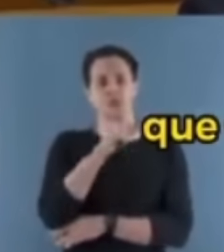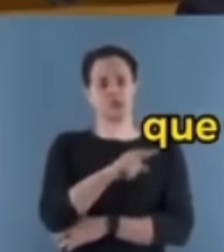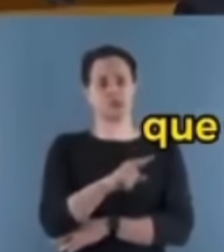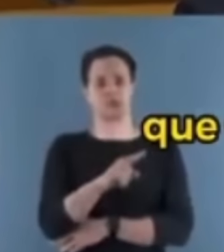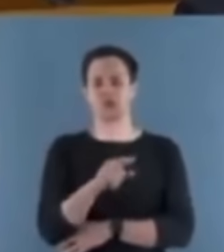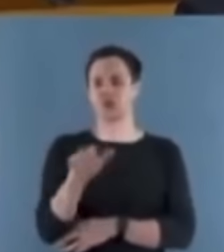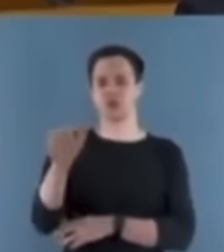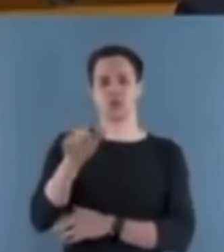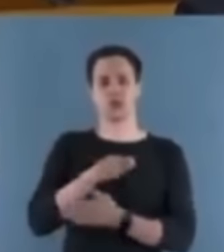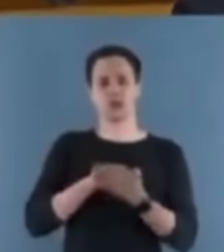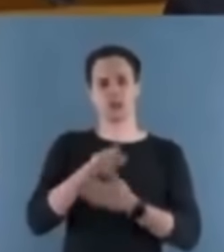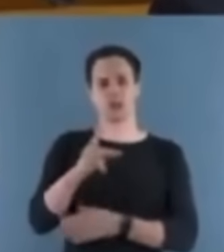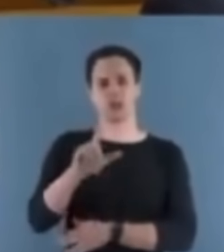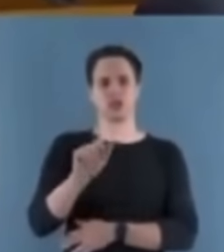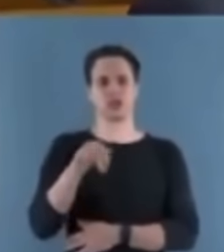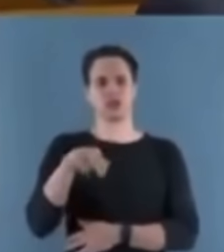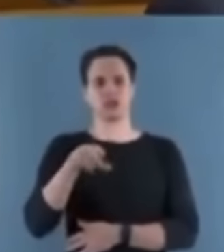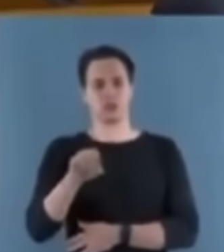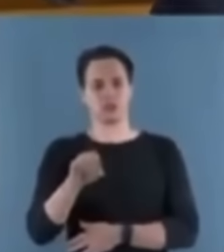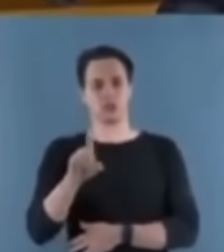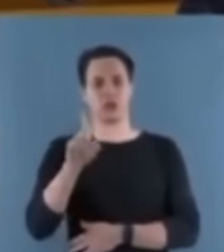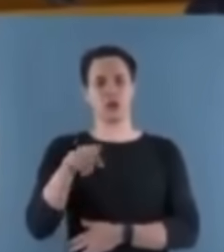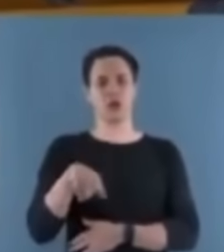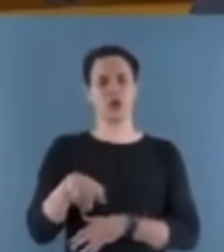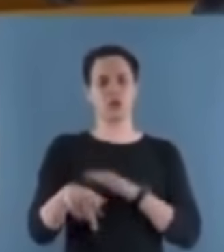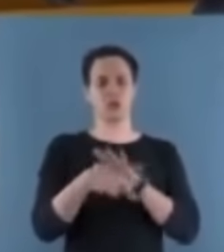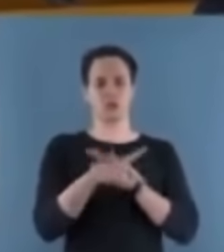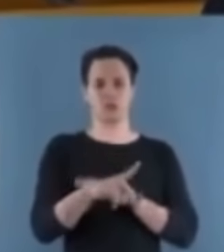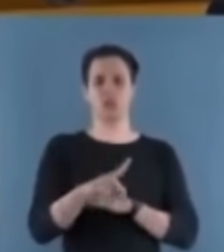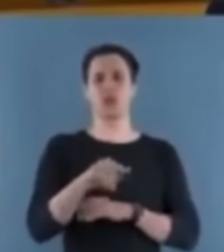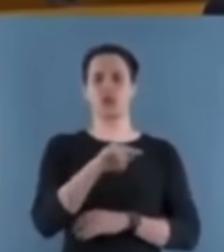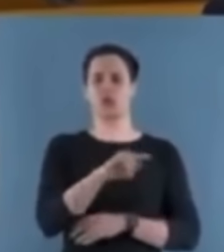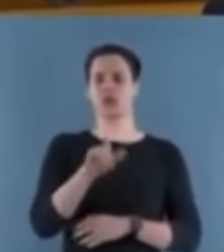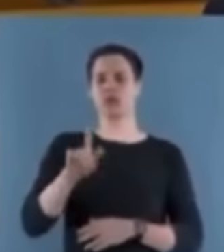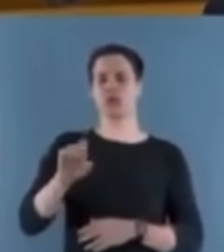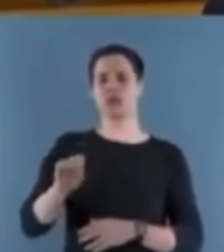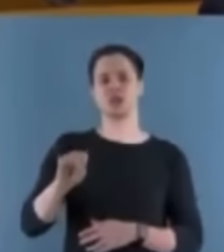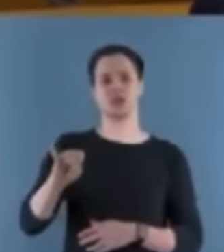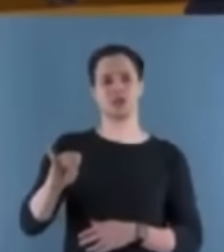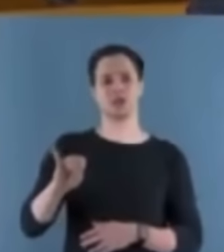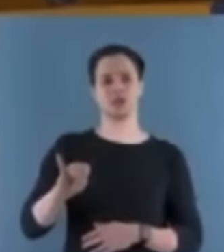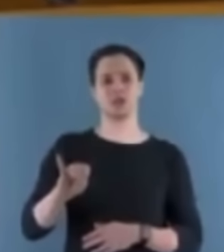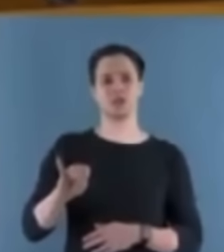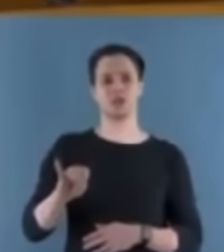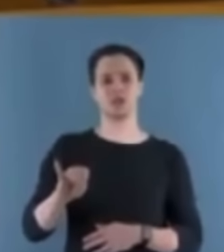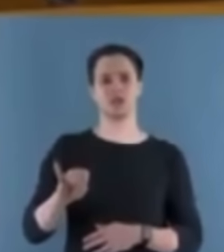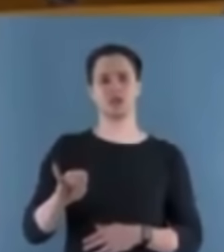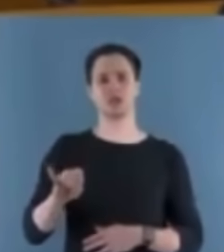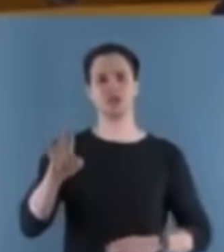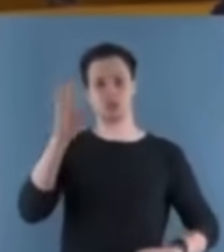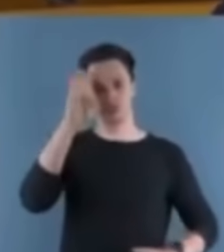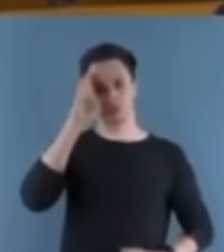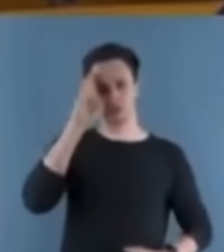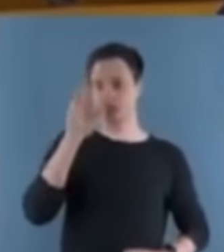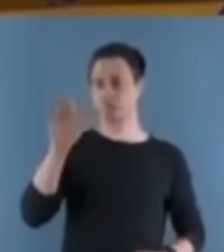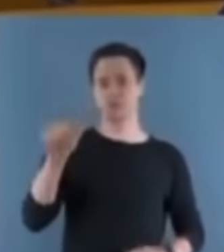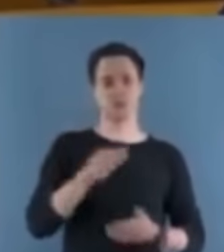o plano escudo foi o gabinete do comandante do Exército Brasileiro. Não convocou o plano